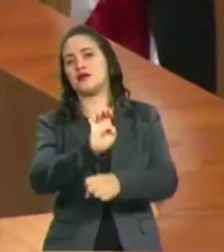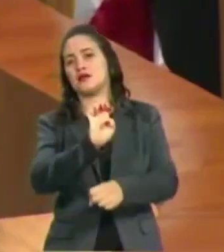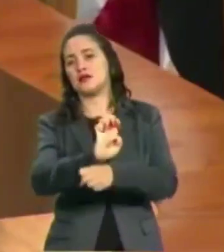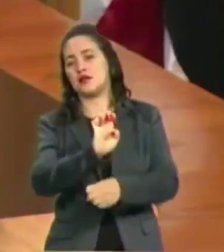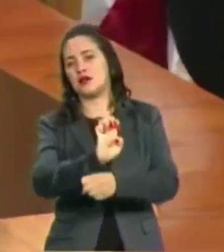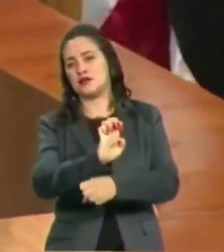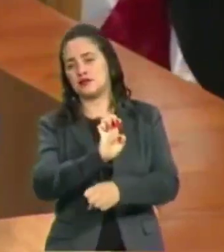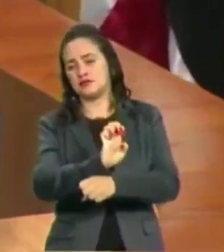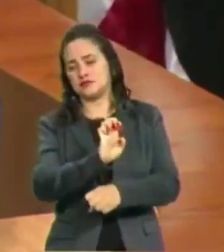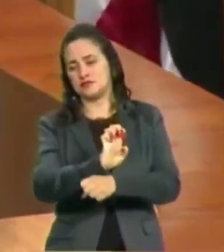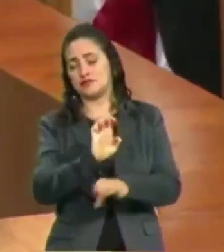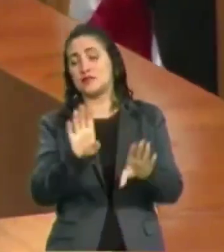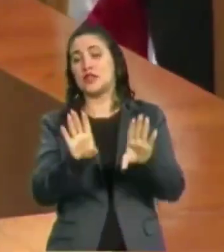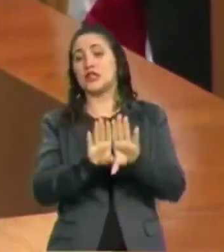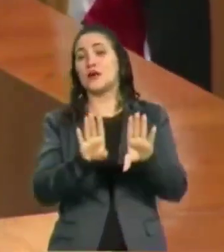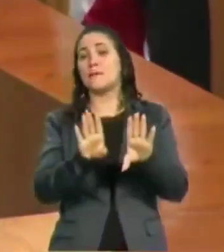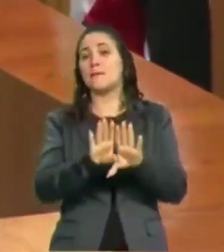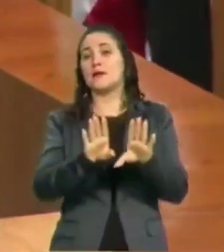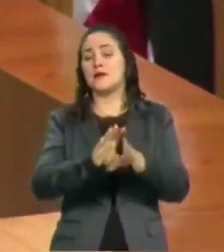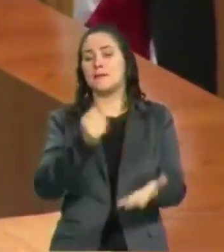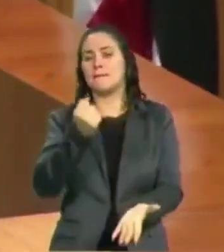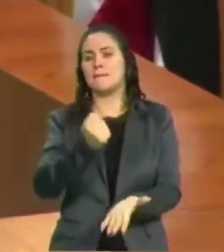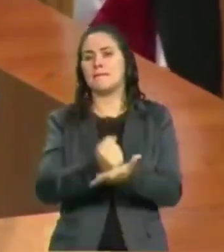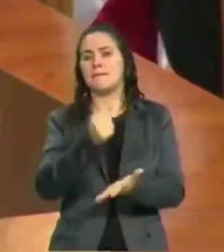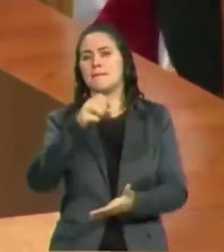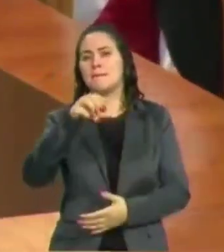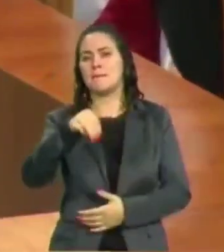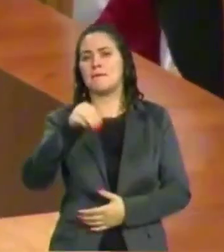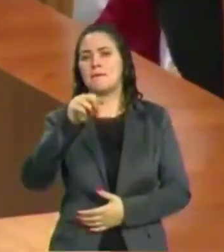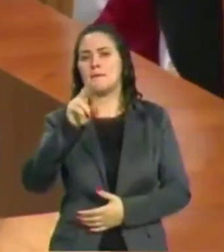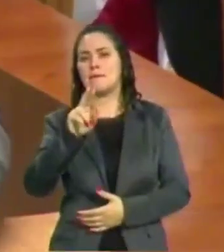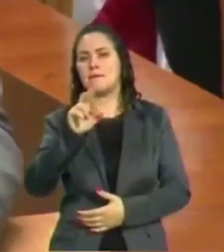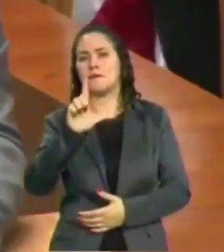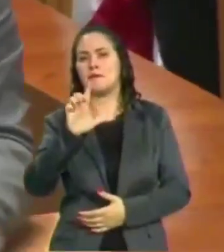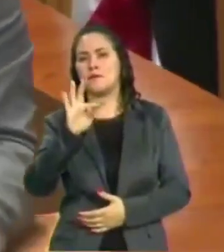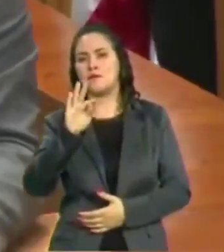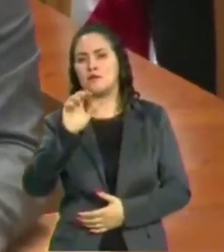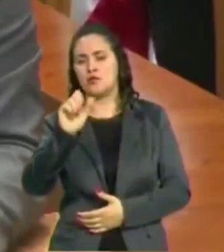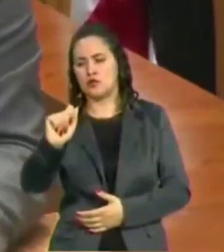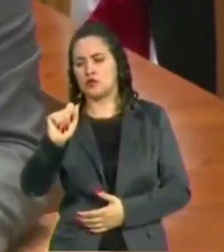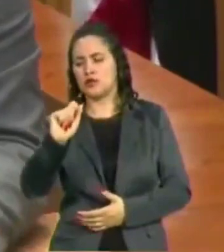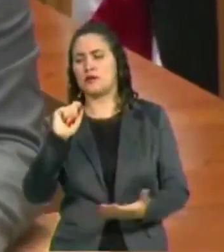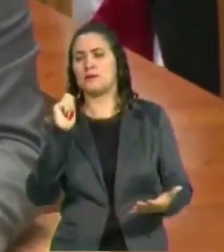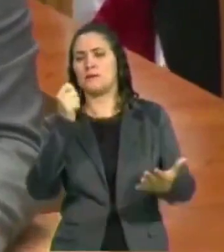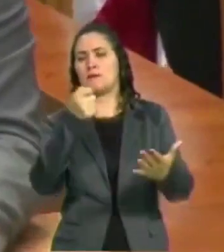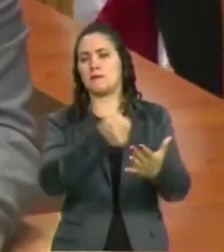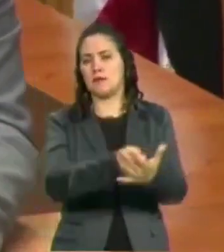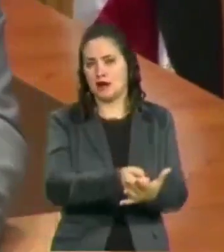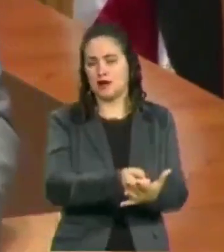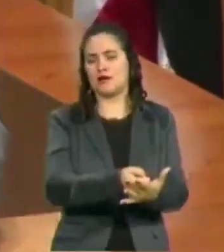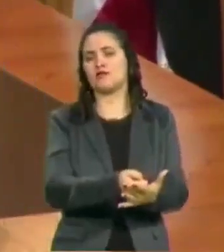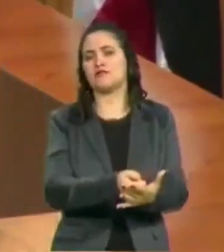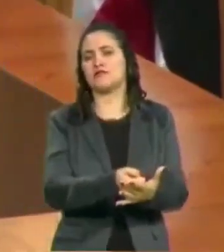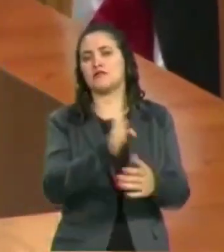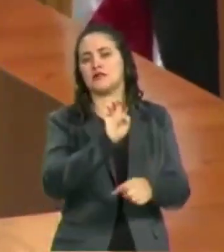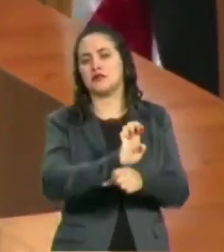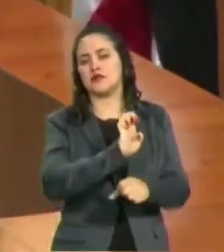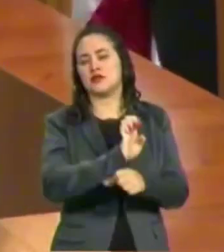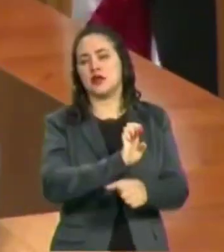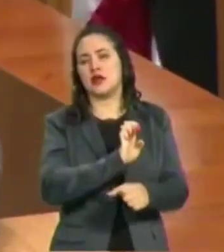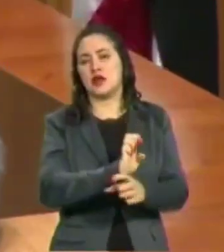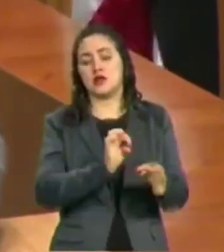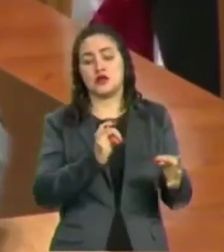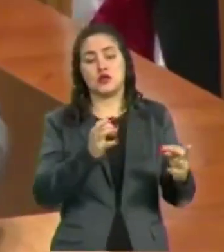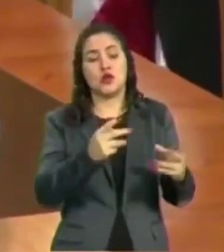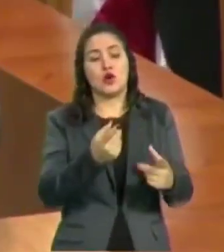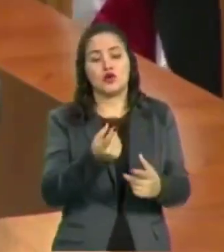pré-estabelecidas na referida lei. E todo esse valor arrecadado pelo